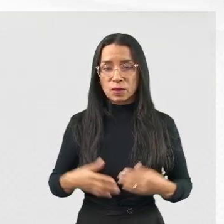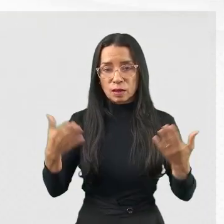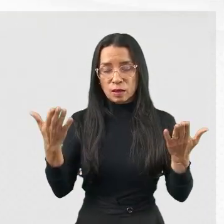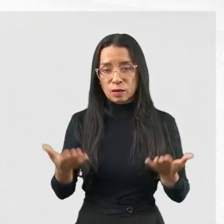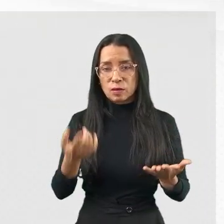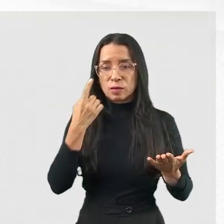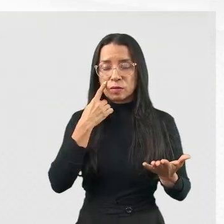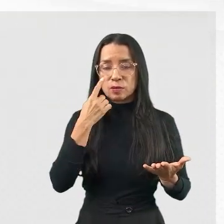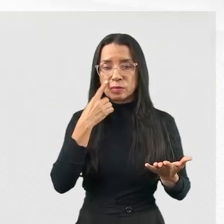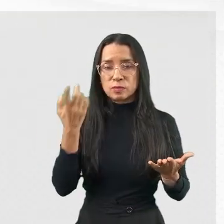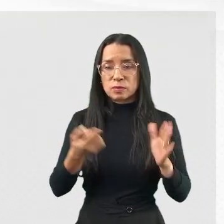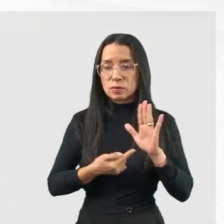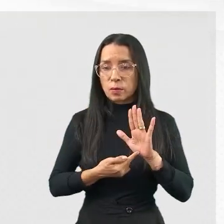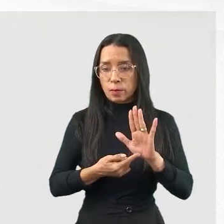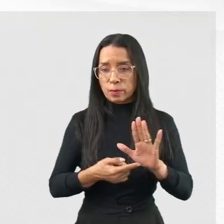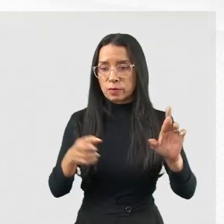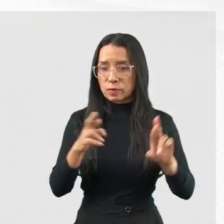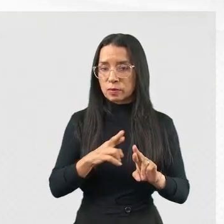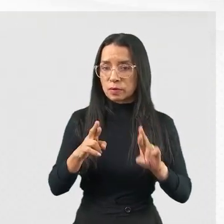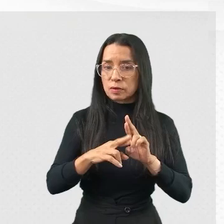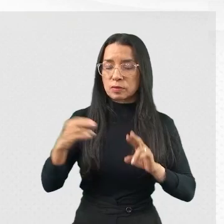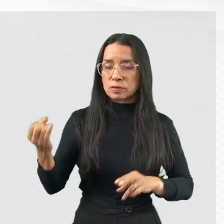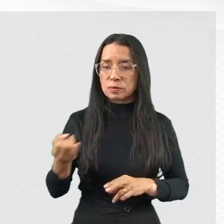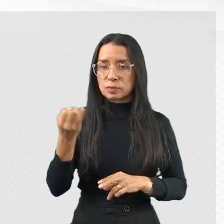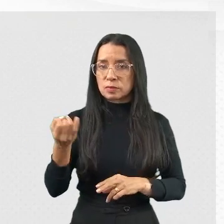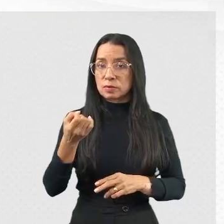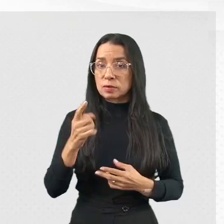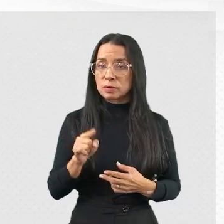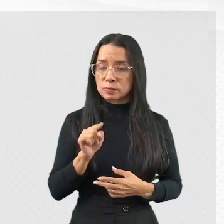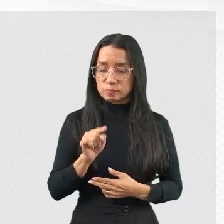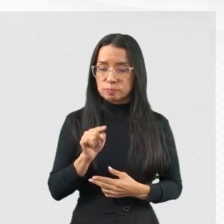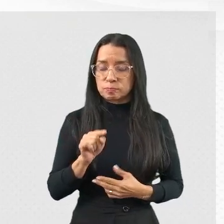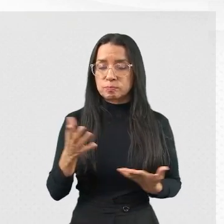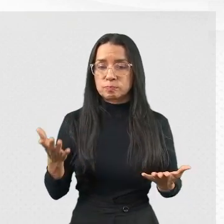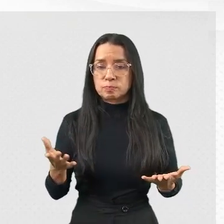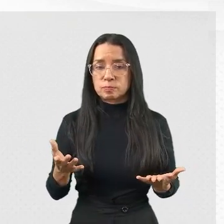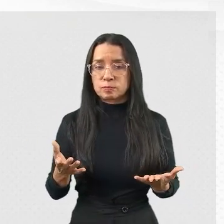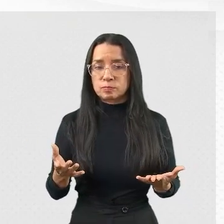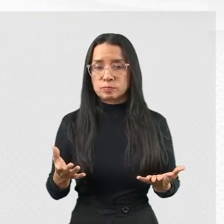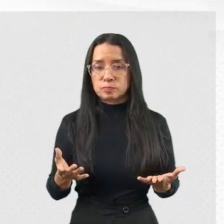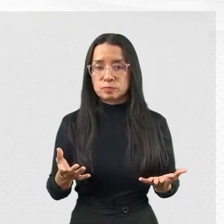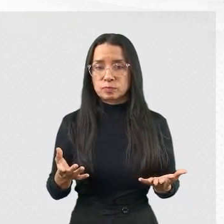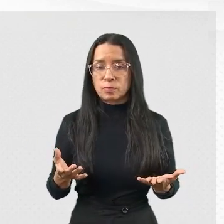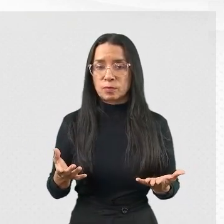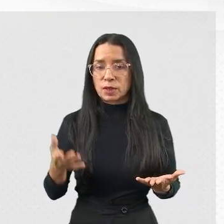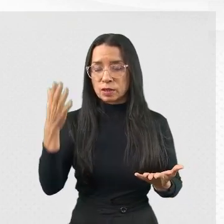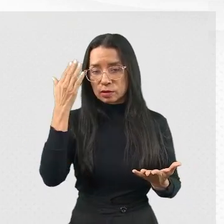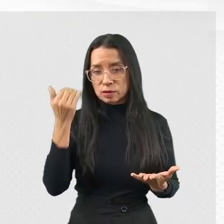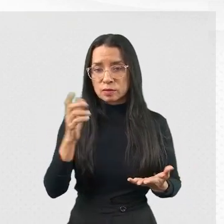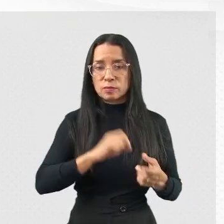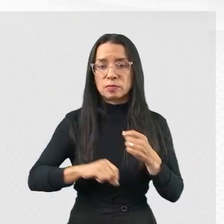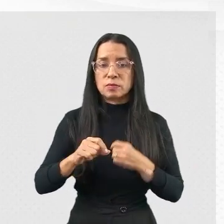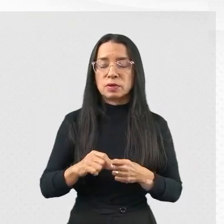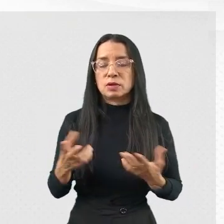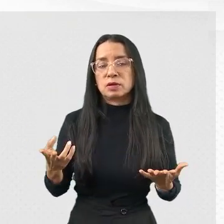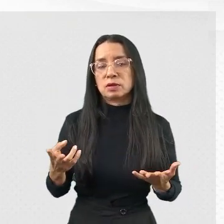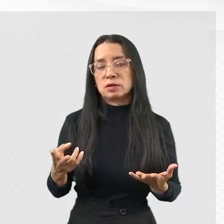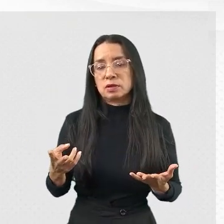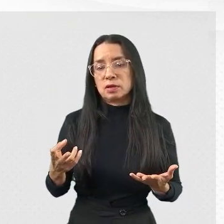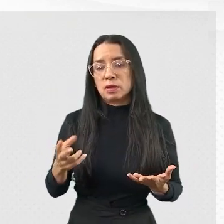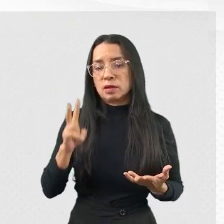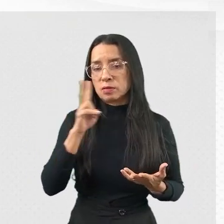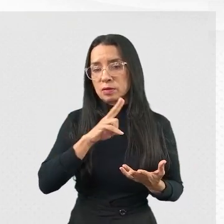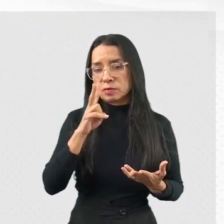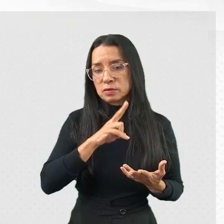Agora veja que eu quero mostrar umas relações importantes para vocês. A gente acabou de saber que a velocidade angular é o